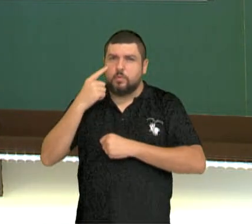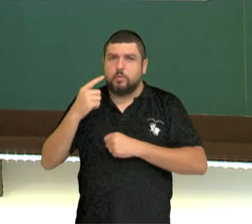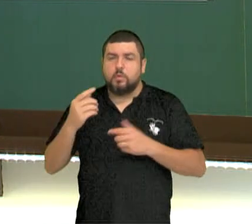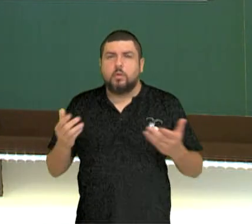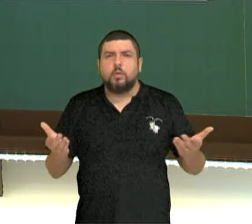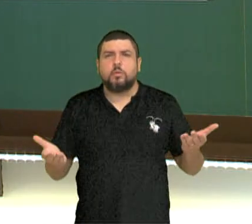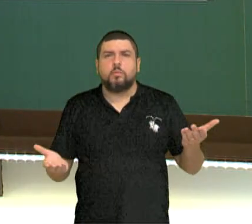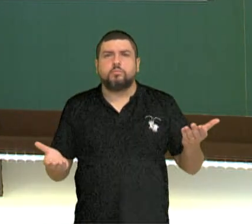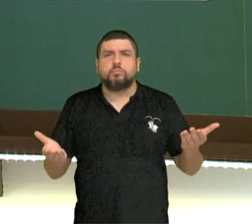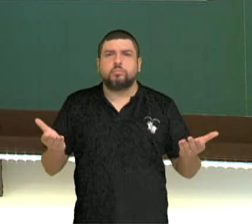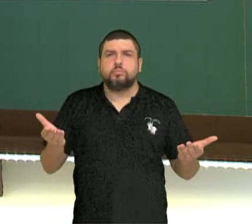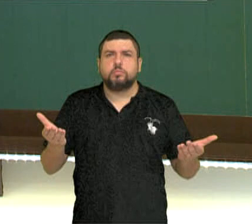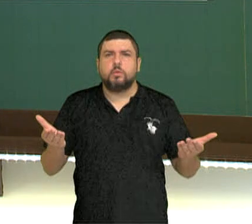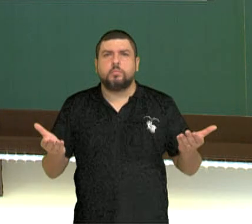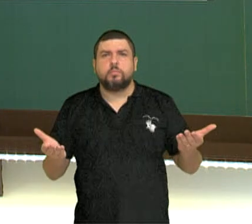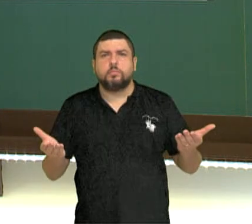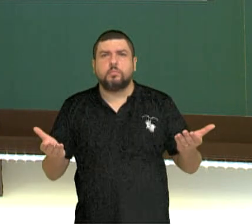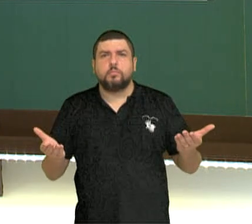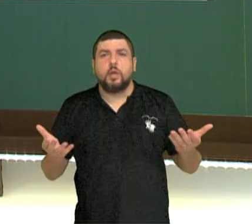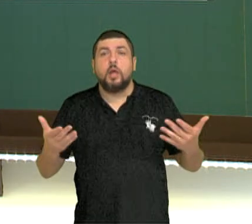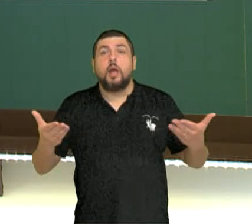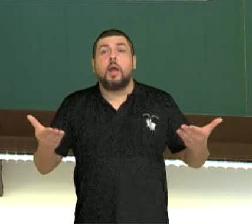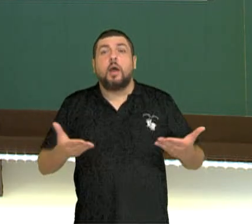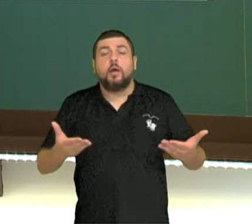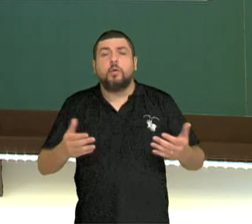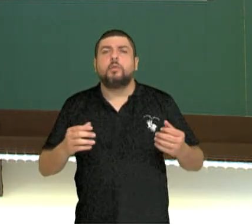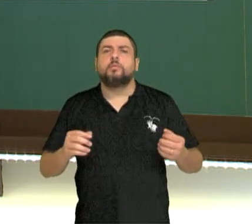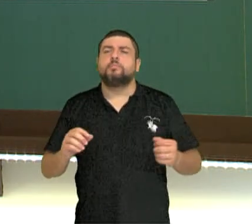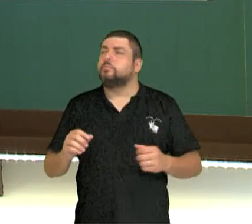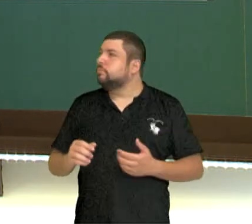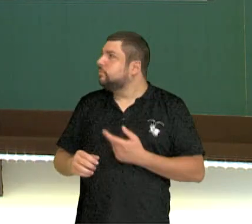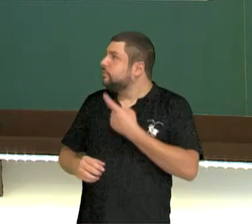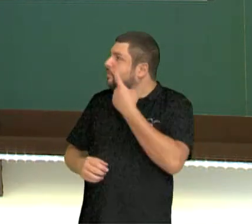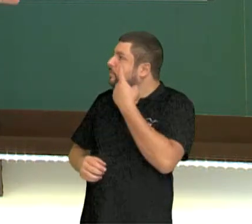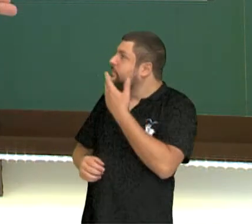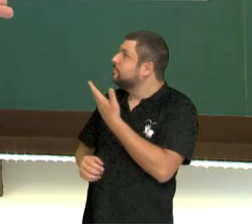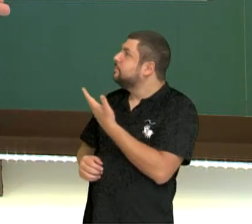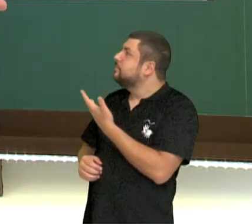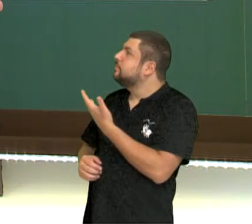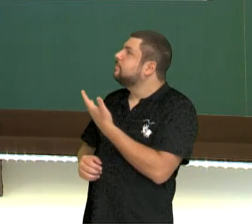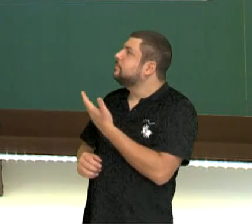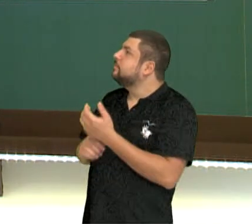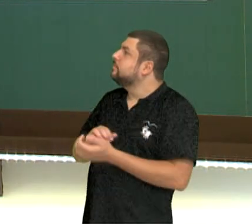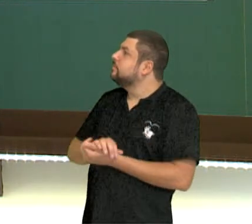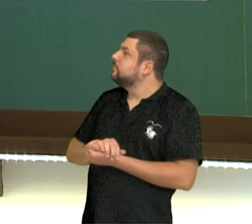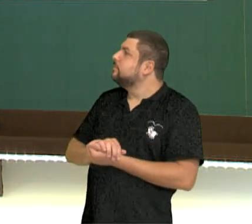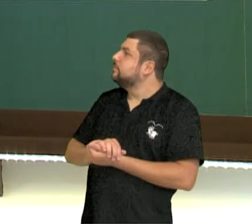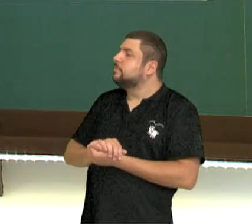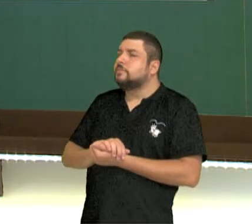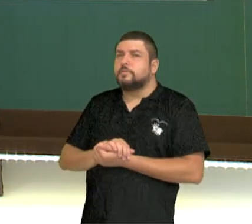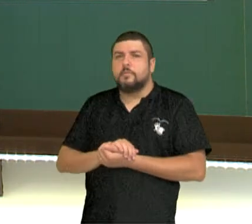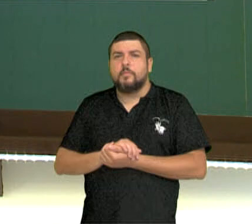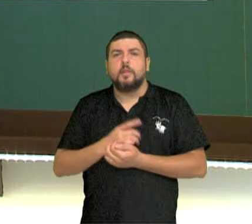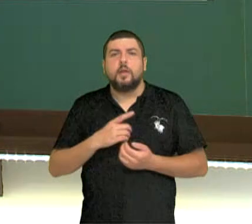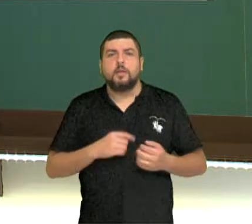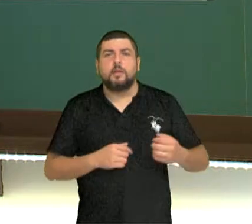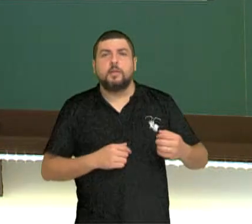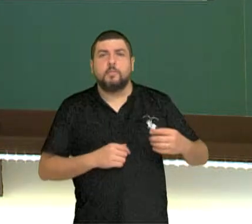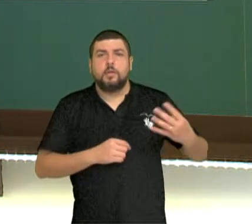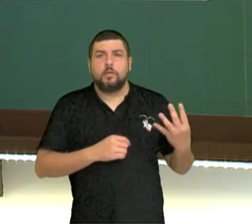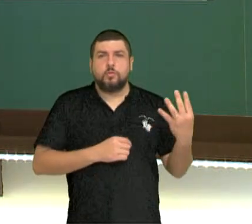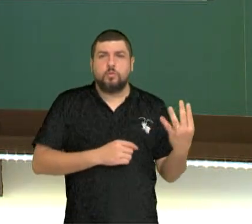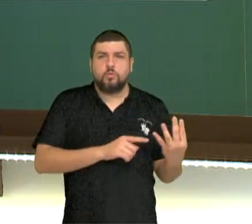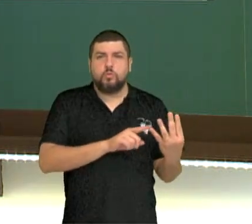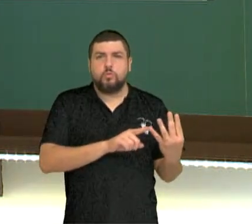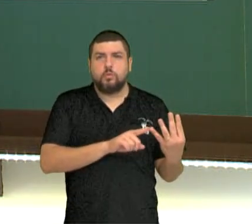produto, nós temos o quê? Está igualado, está balanceado, nós temos. Mantém-se os dois átomos de um elemento mais os dois átomos